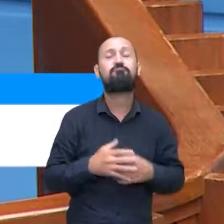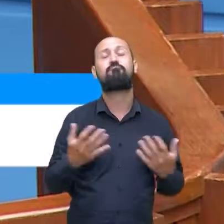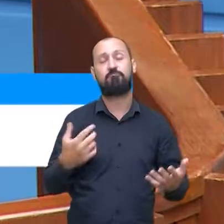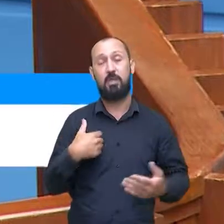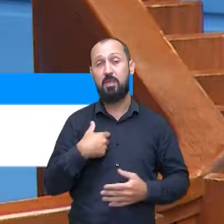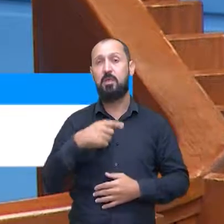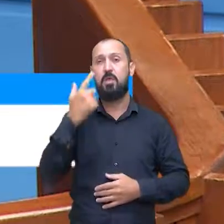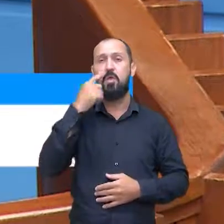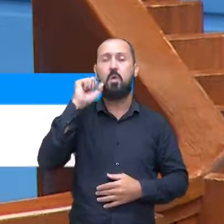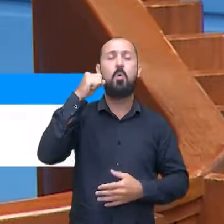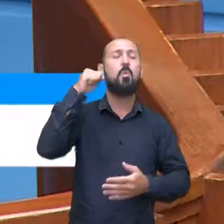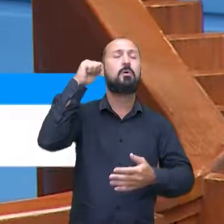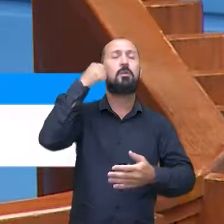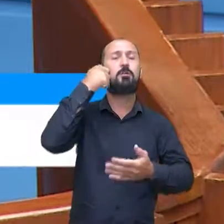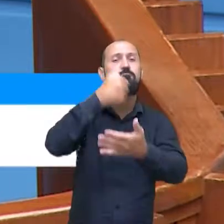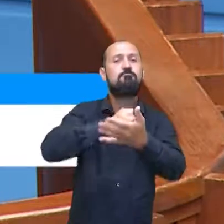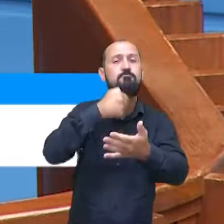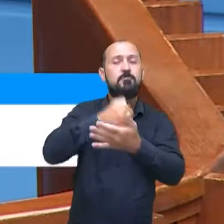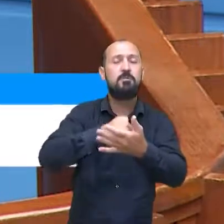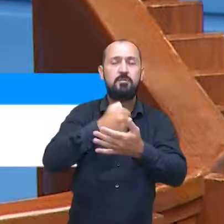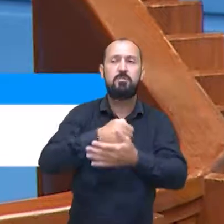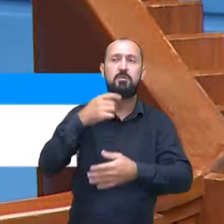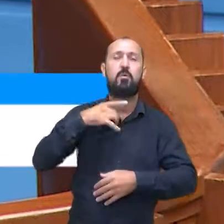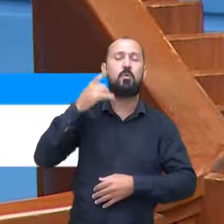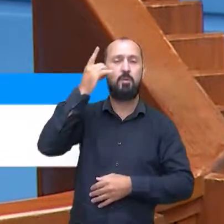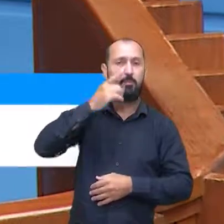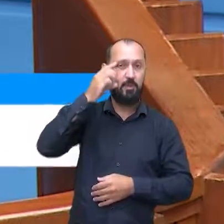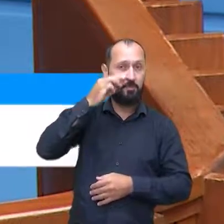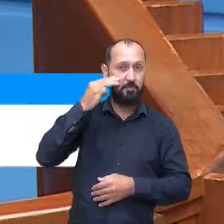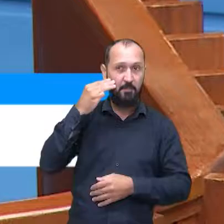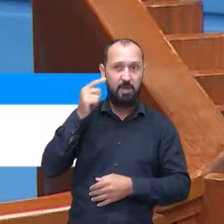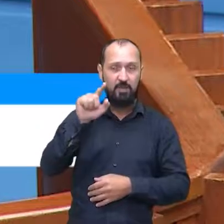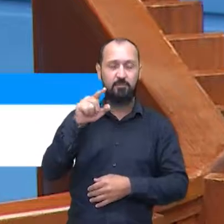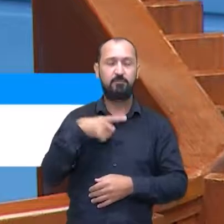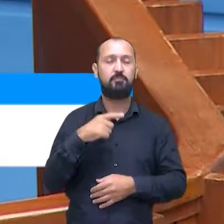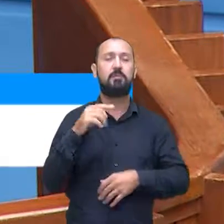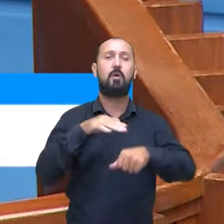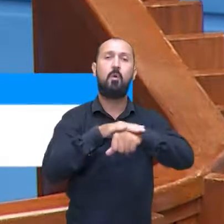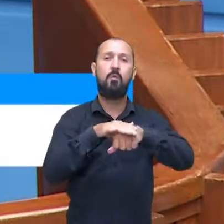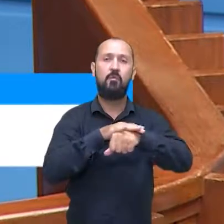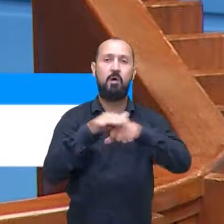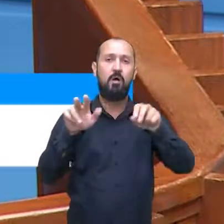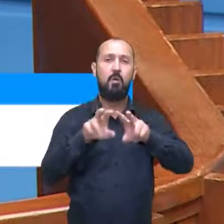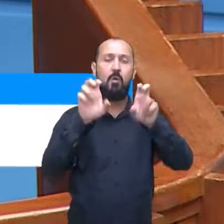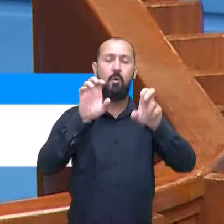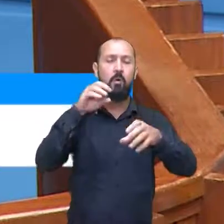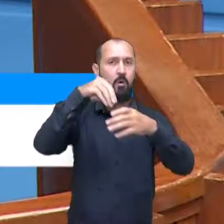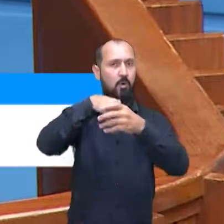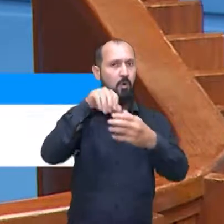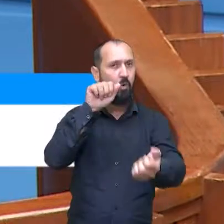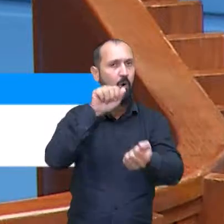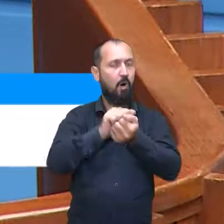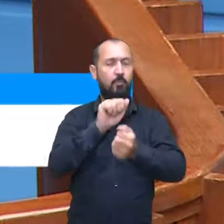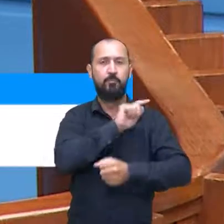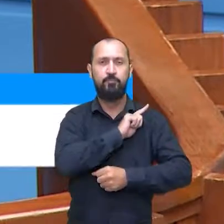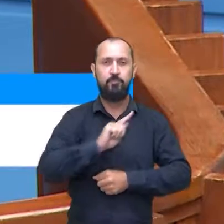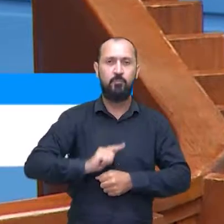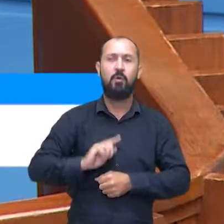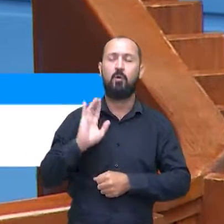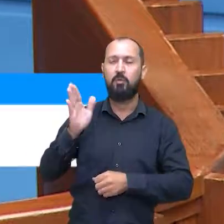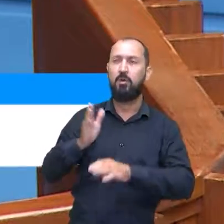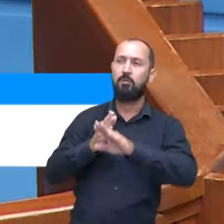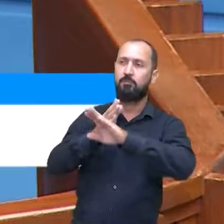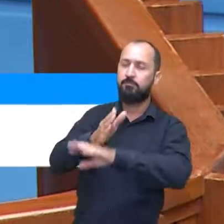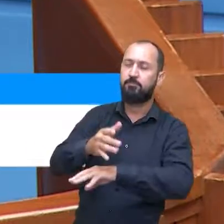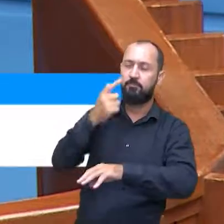atividade? E aí, o mais importante que eu reivindico, deputada Amara, é que a gente abra um diálogo